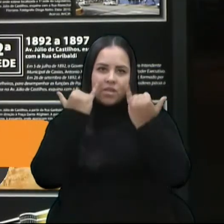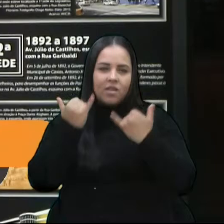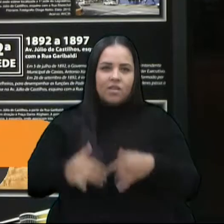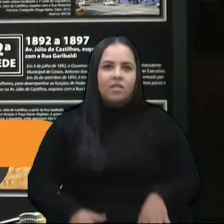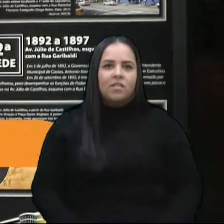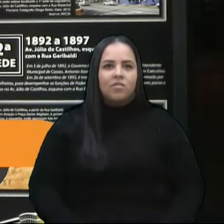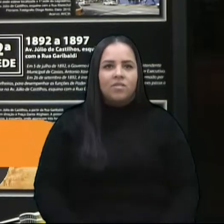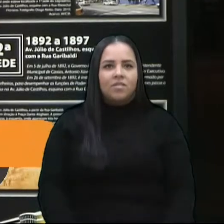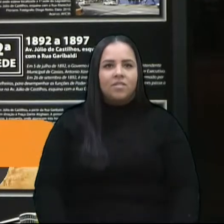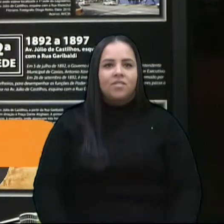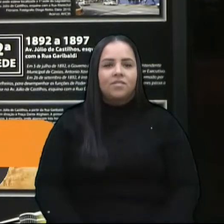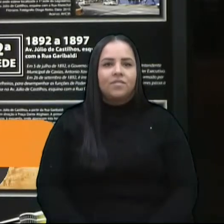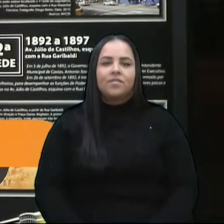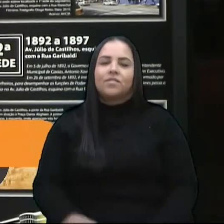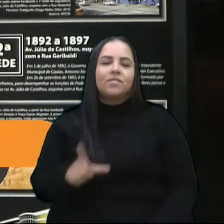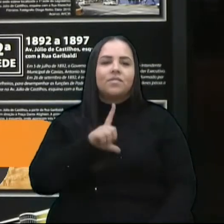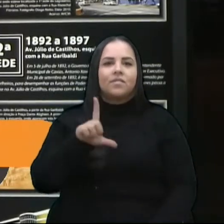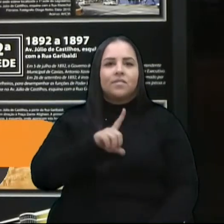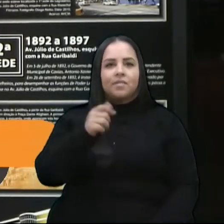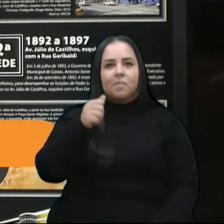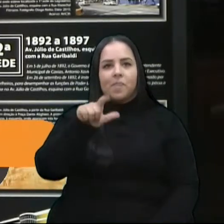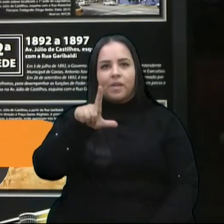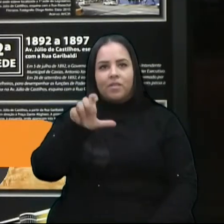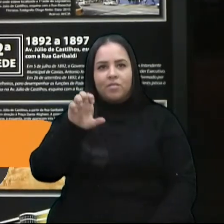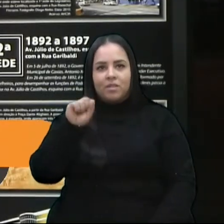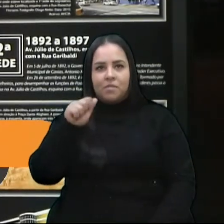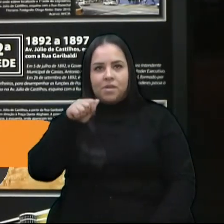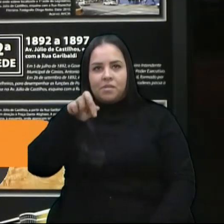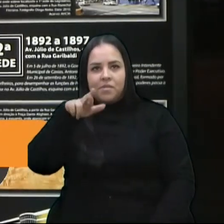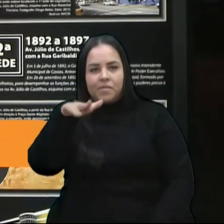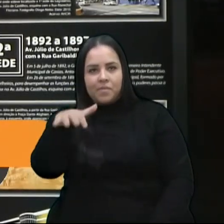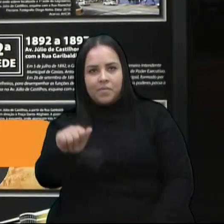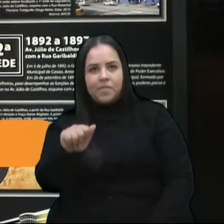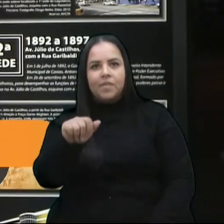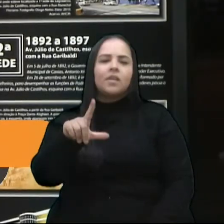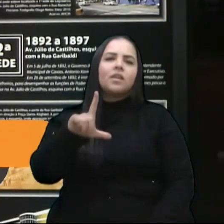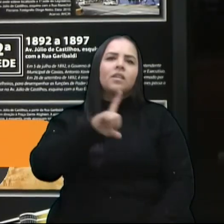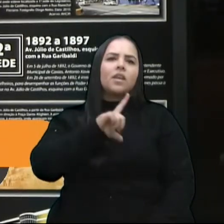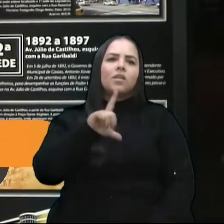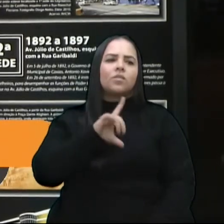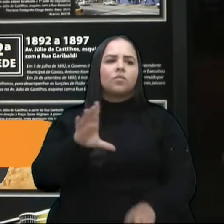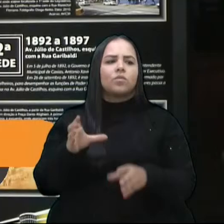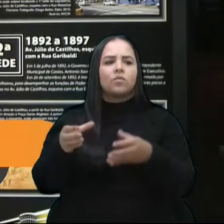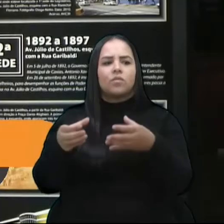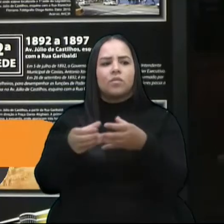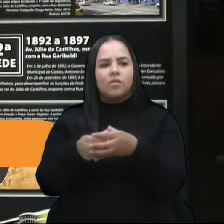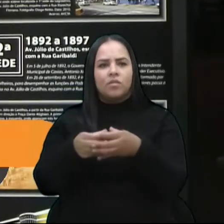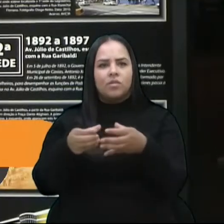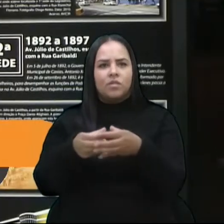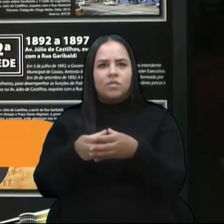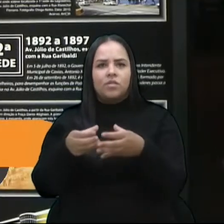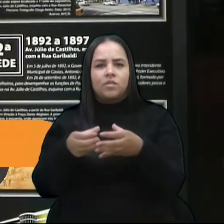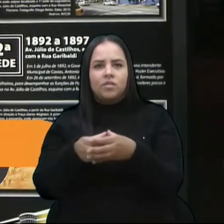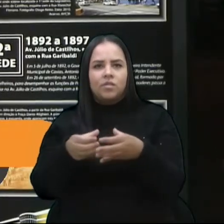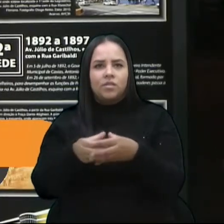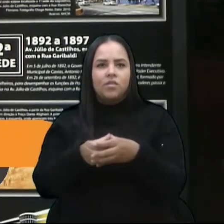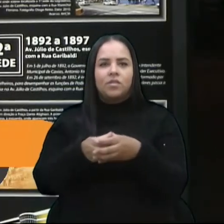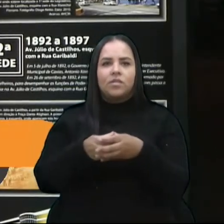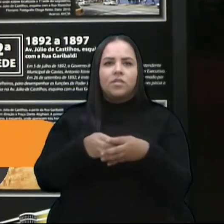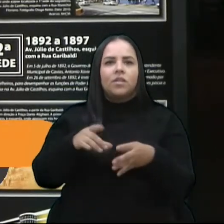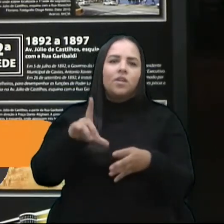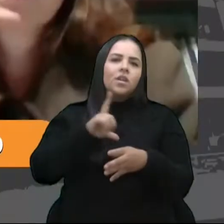a Alessandra faz referência diz respeito a um grupo de veículos que se organizou a partir